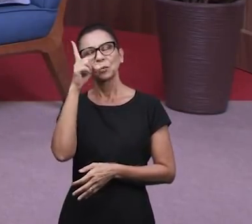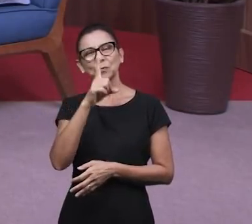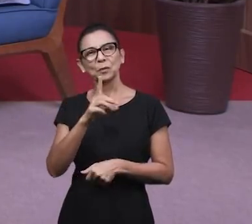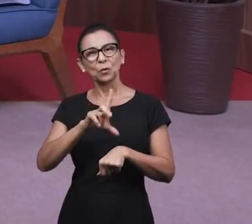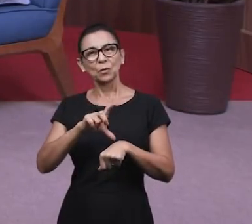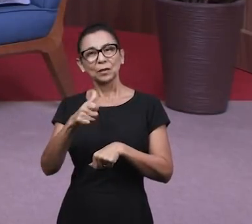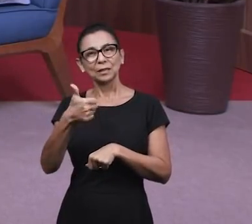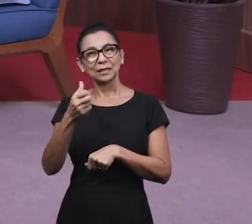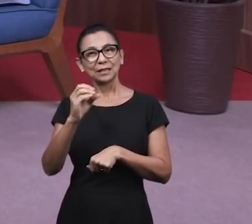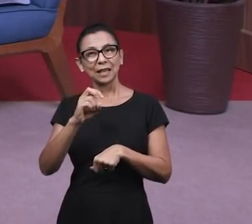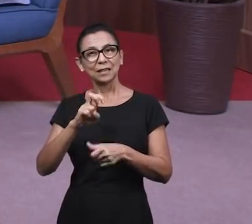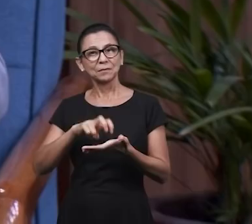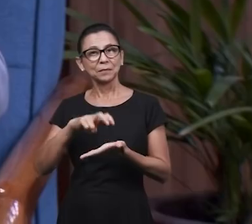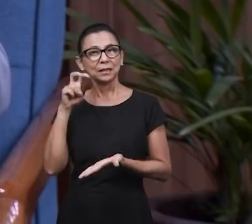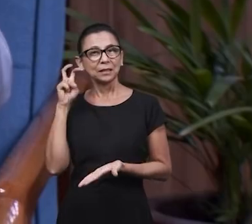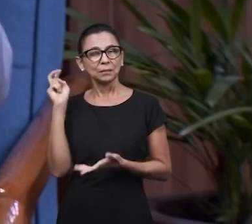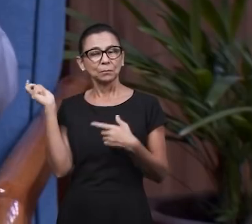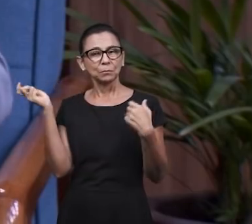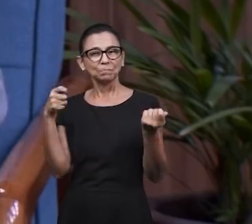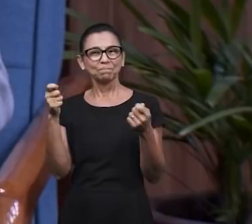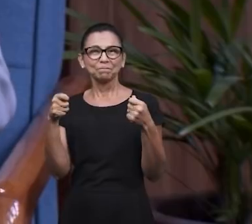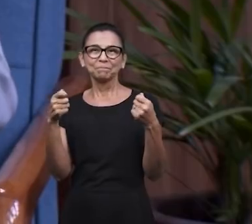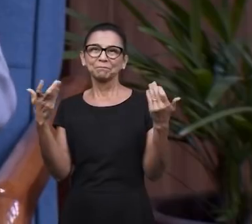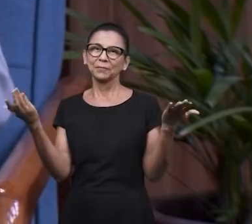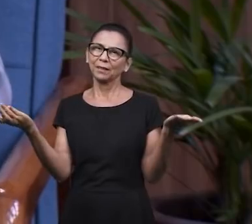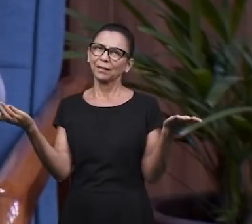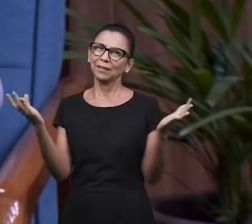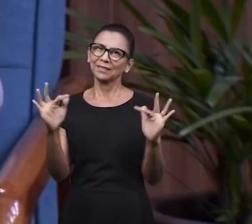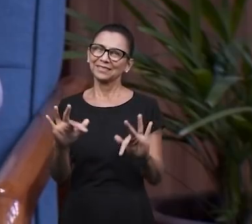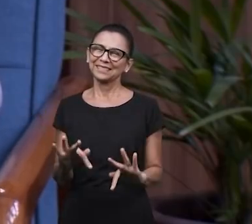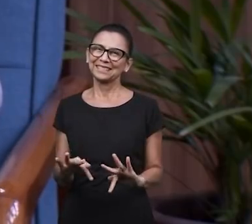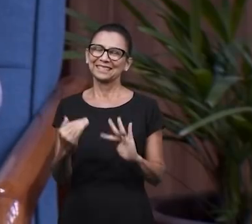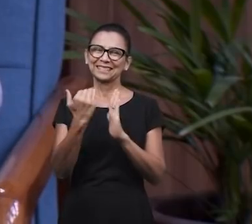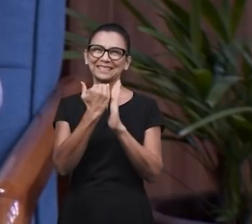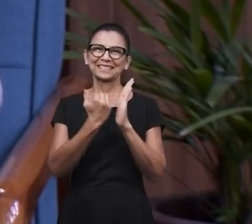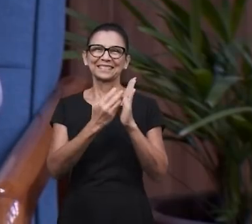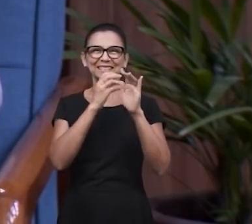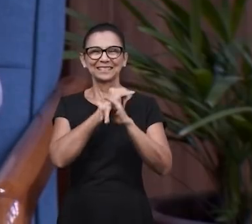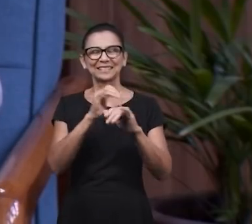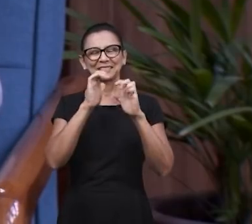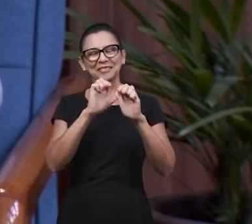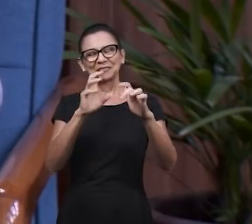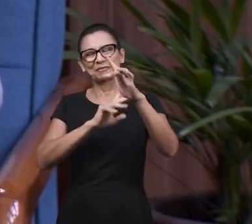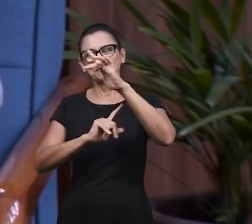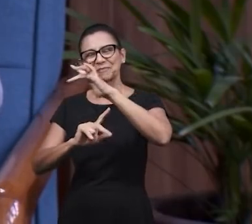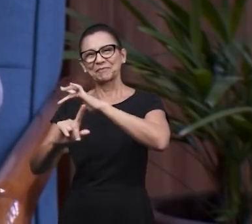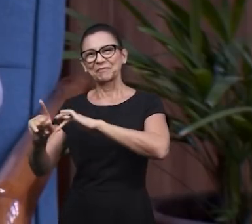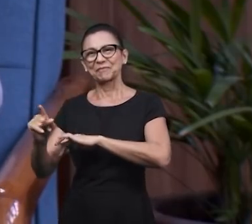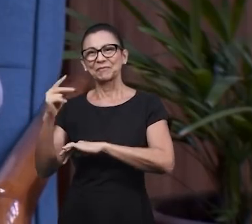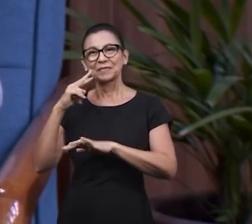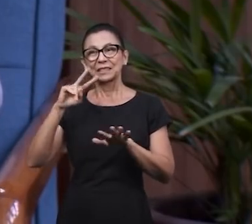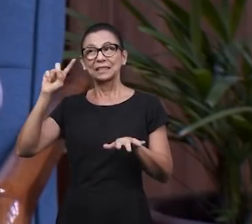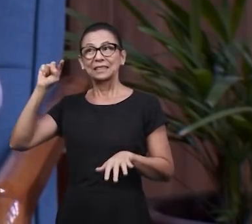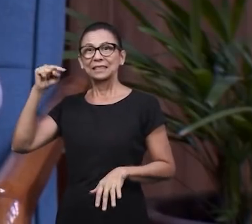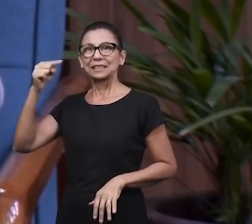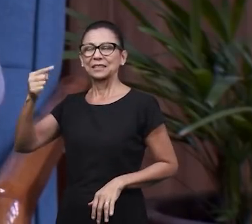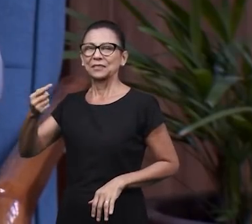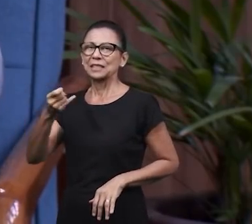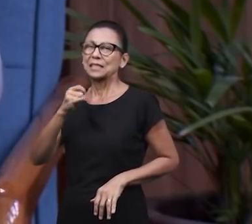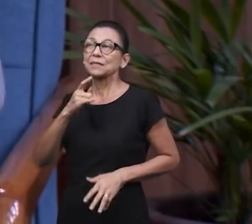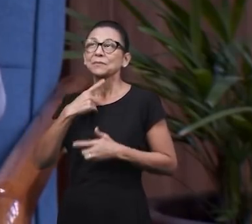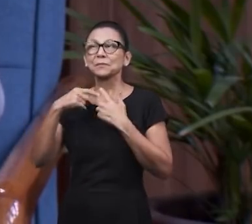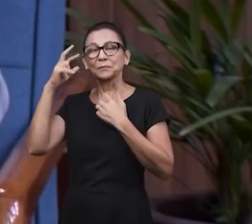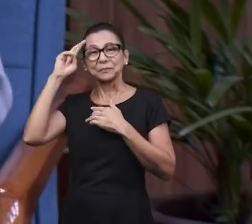às 10 horas da manhã. E assim chegamos ao final desta edição do programa Anunciando o Evangelho Eterno. E na semana que vem,